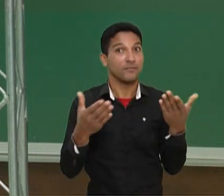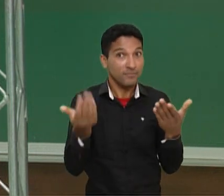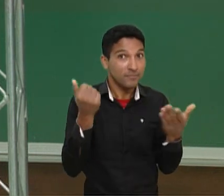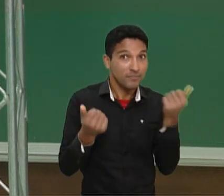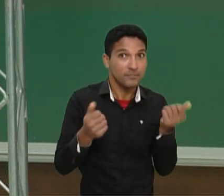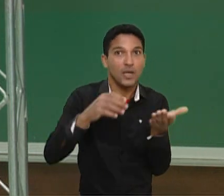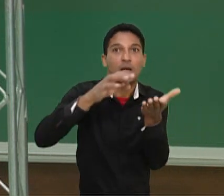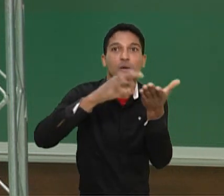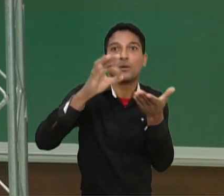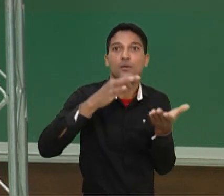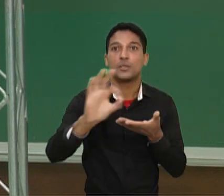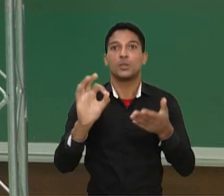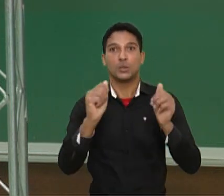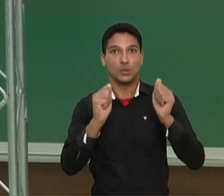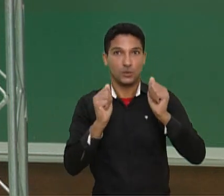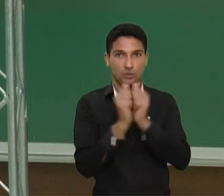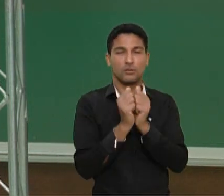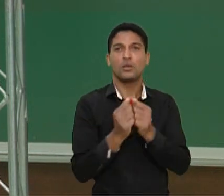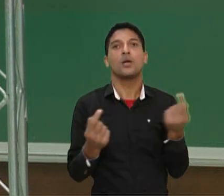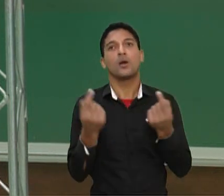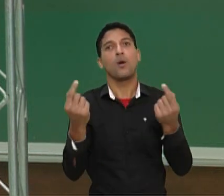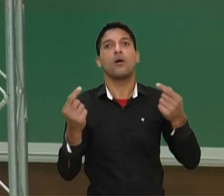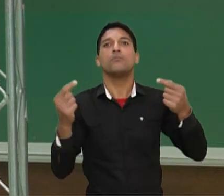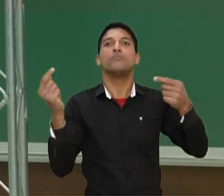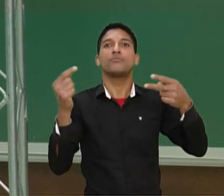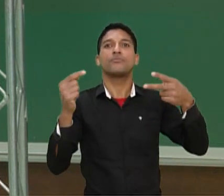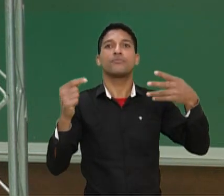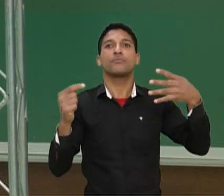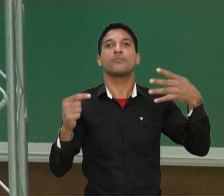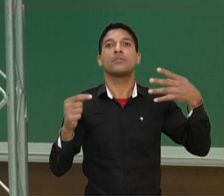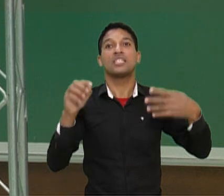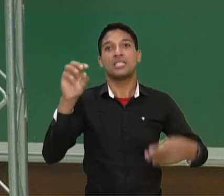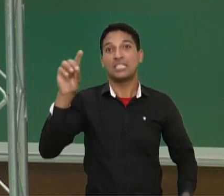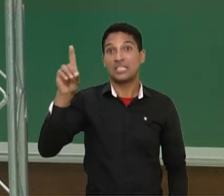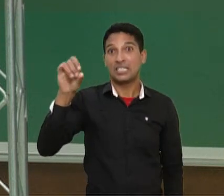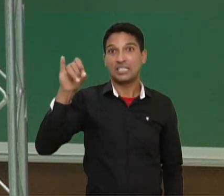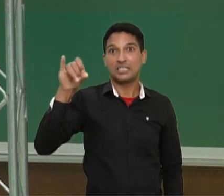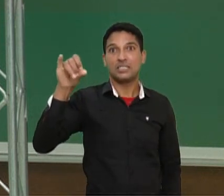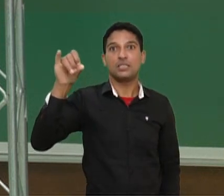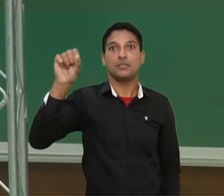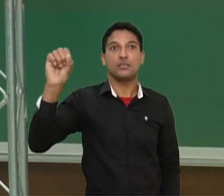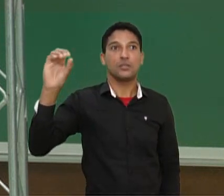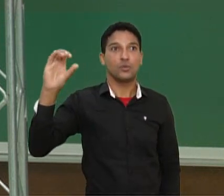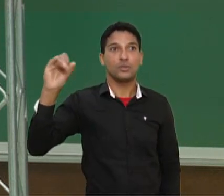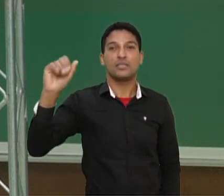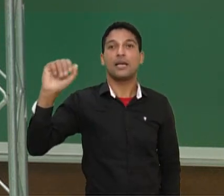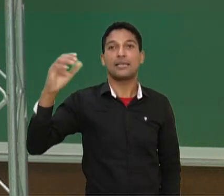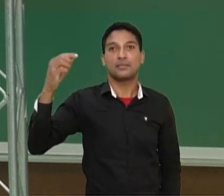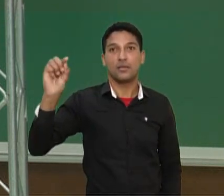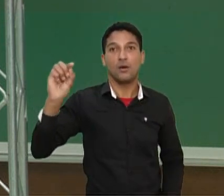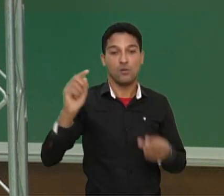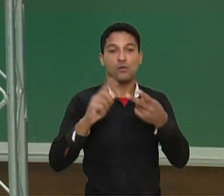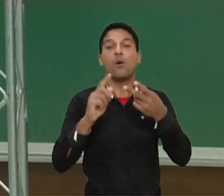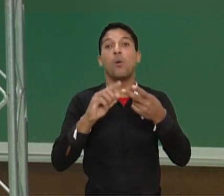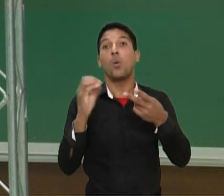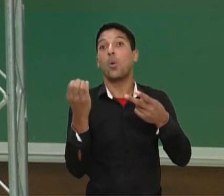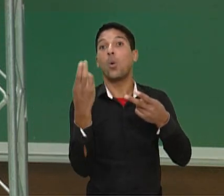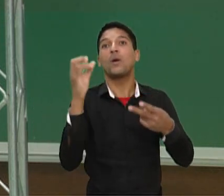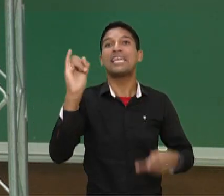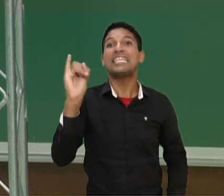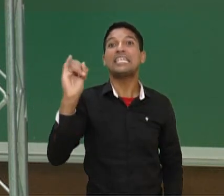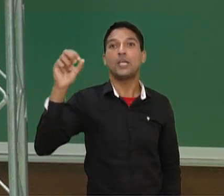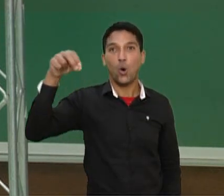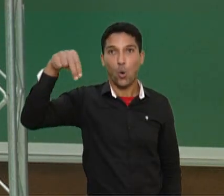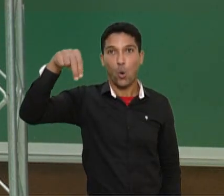então, qual sofre dissociação e qual sofre ionização, tá? HCl, galera,